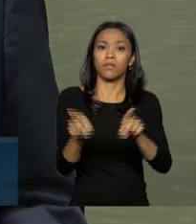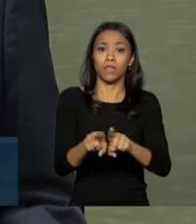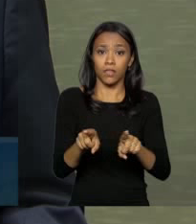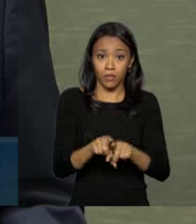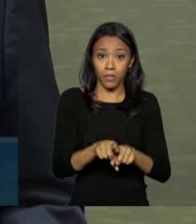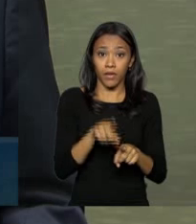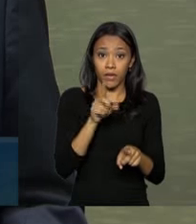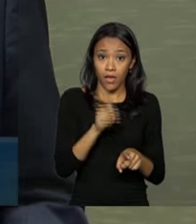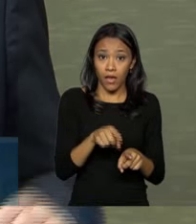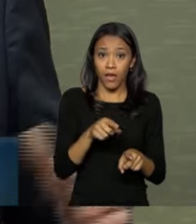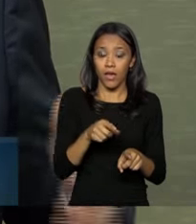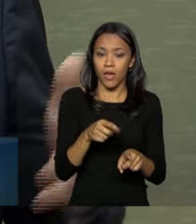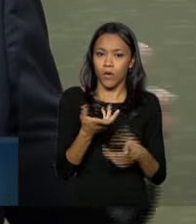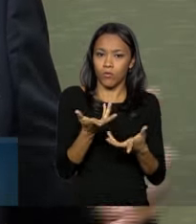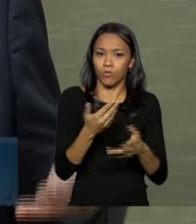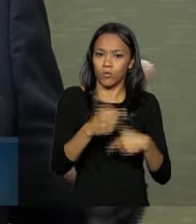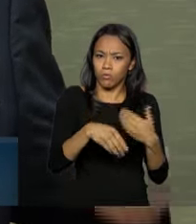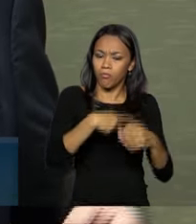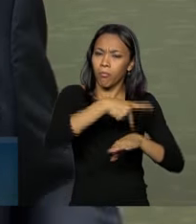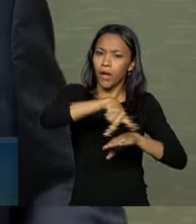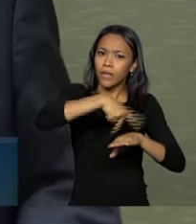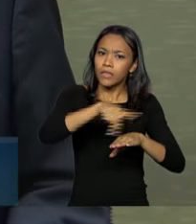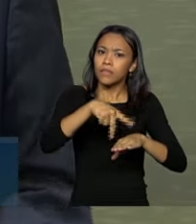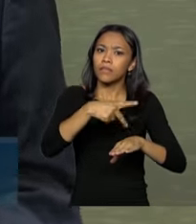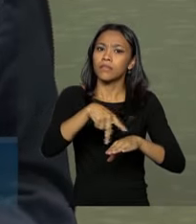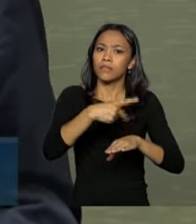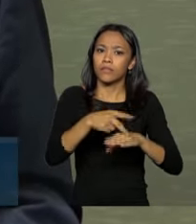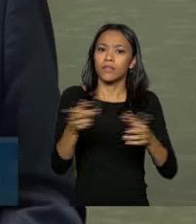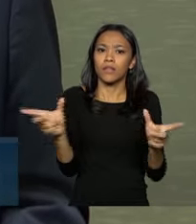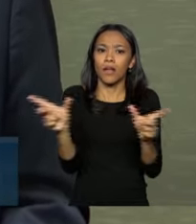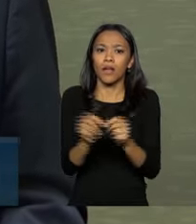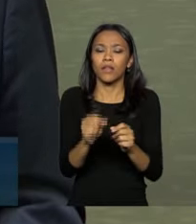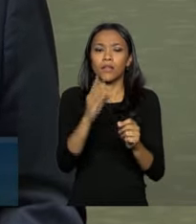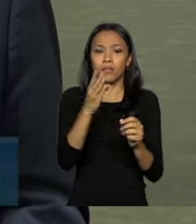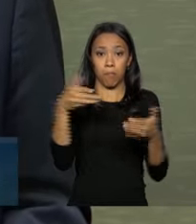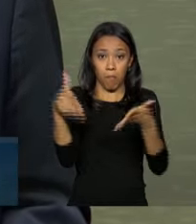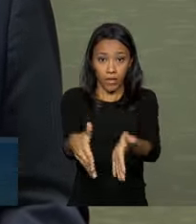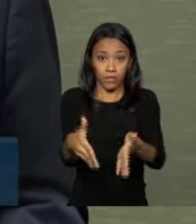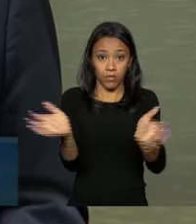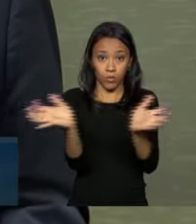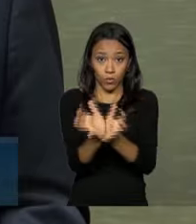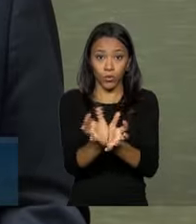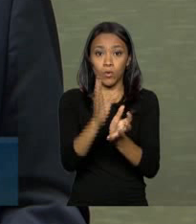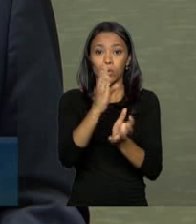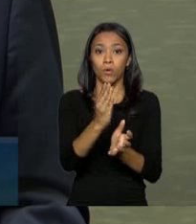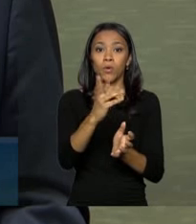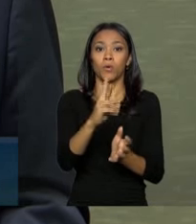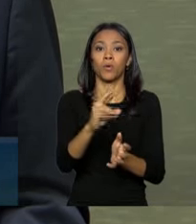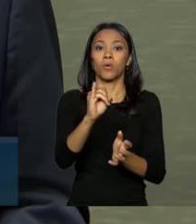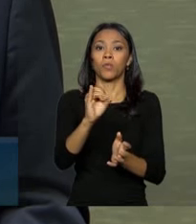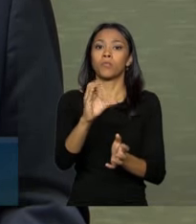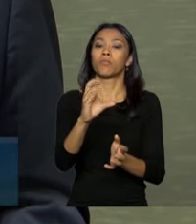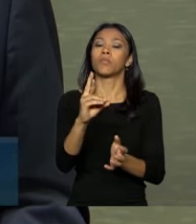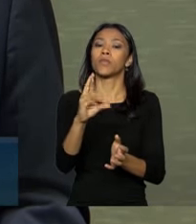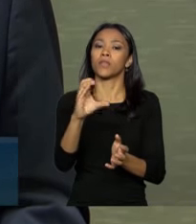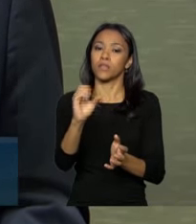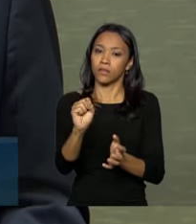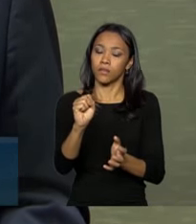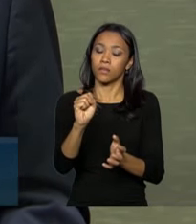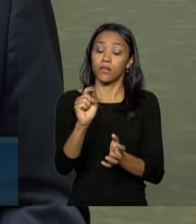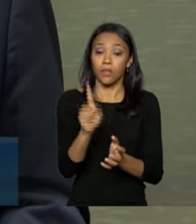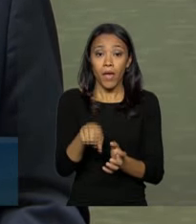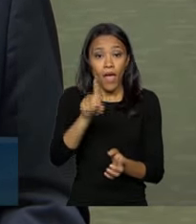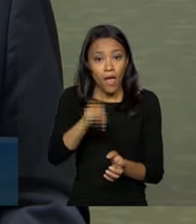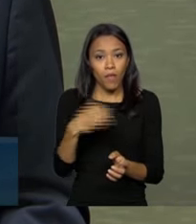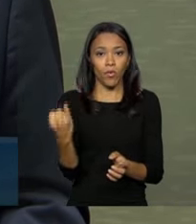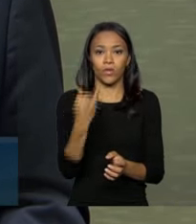países emergentes, tal como entendido na sigla BRICS, né? Então, a ideia aí é também discutir